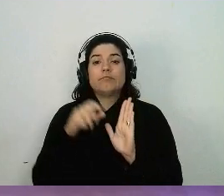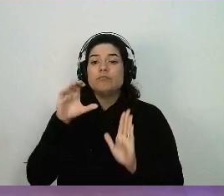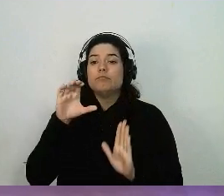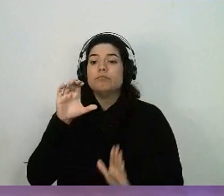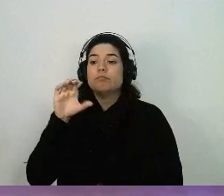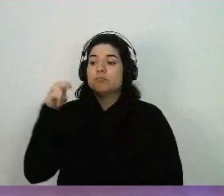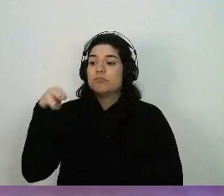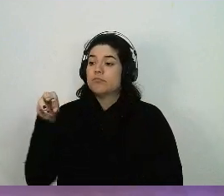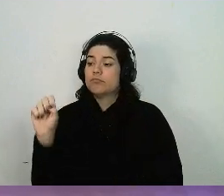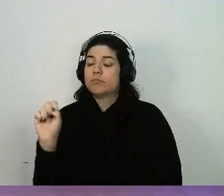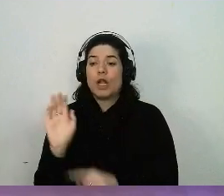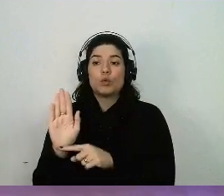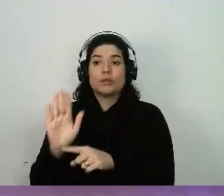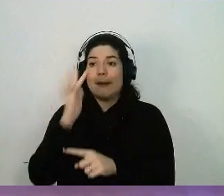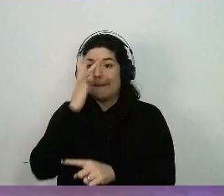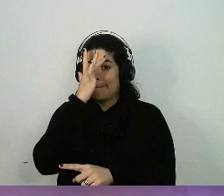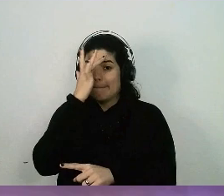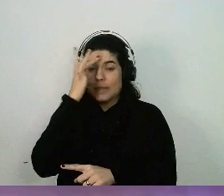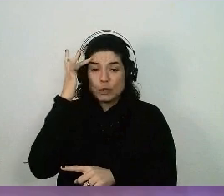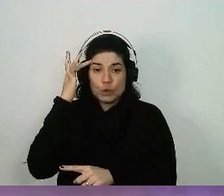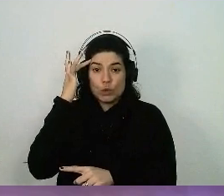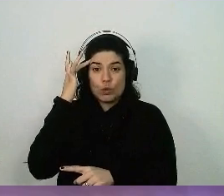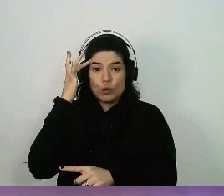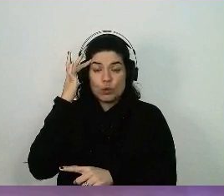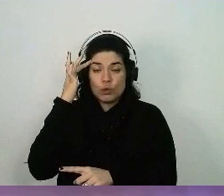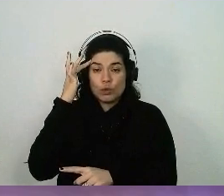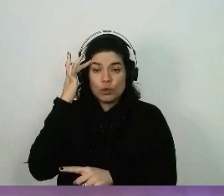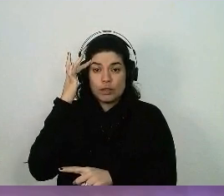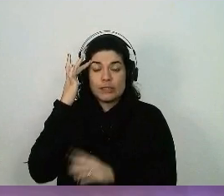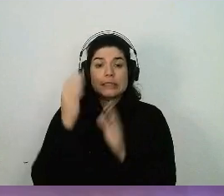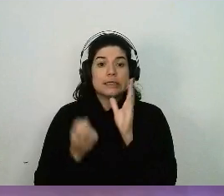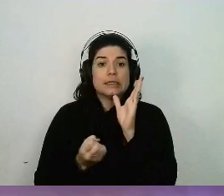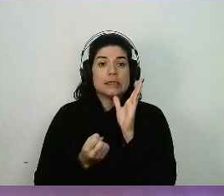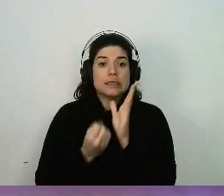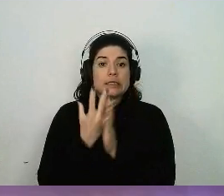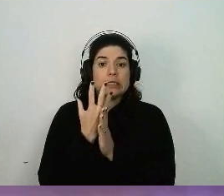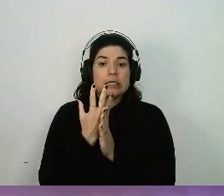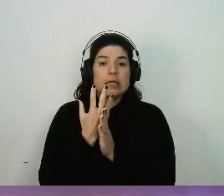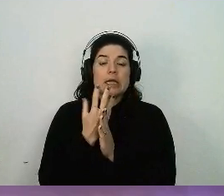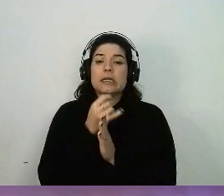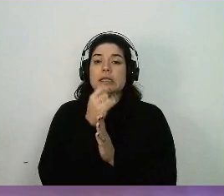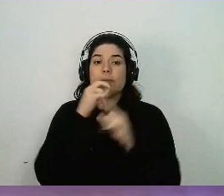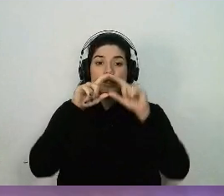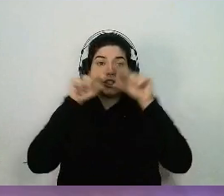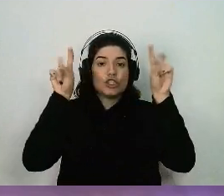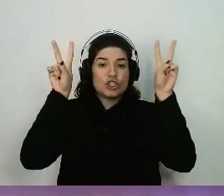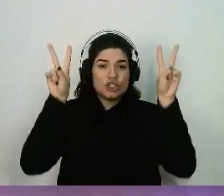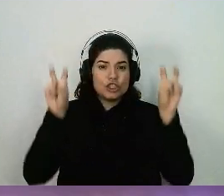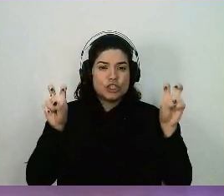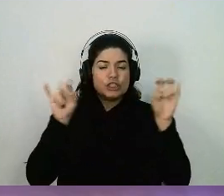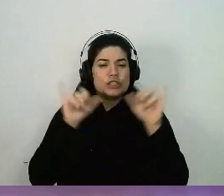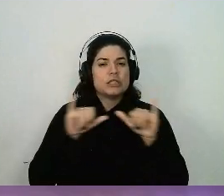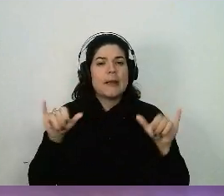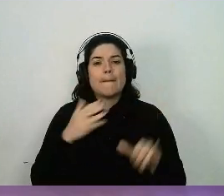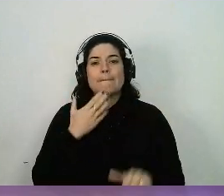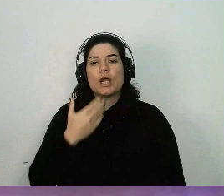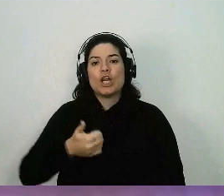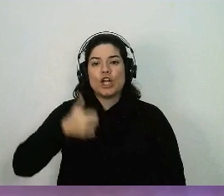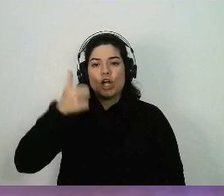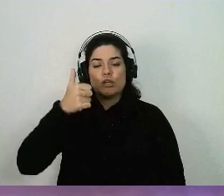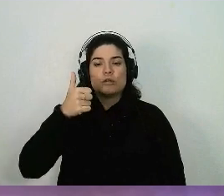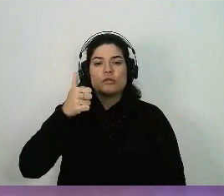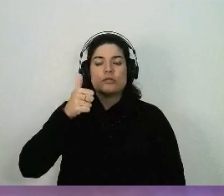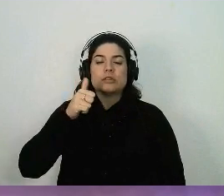pessoas a criarem títulos de matérias melhores, criar slug, melhorar o SEO? E se a gente